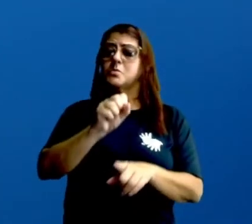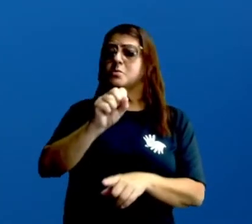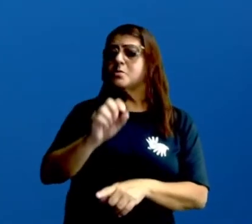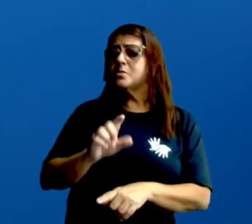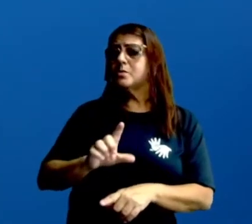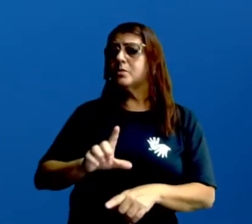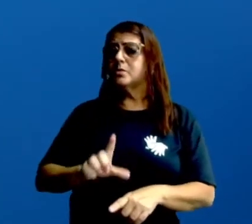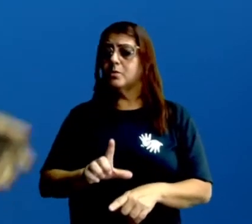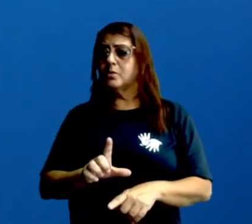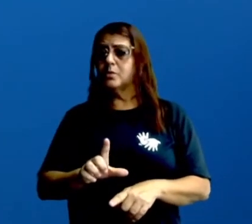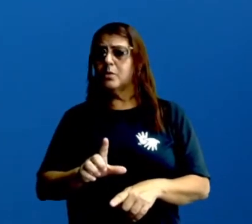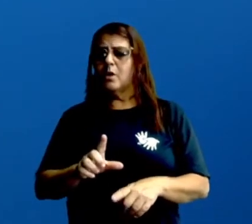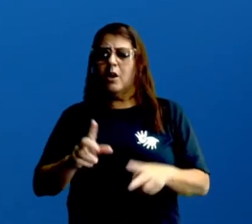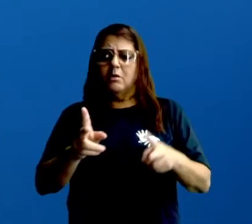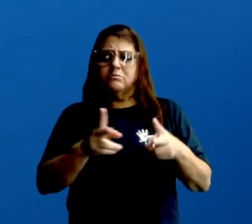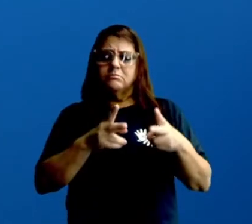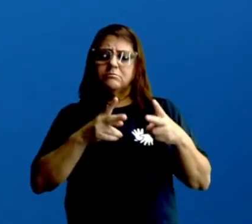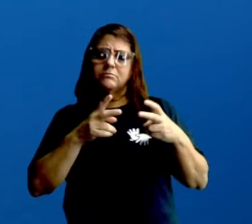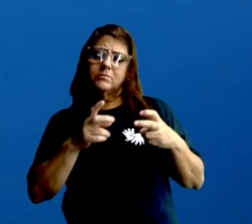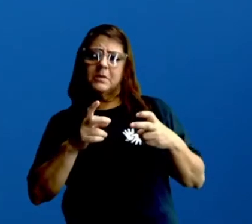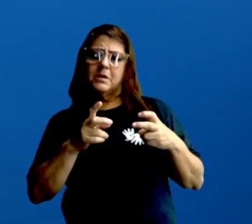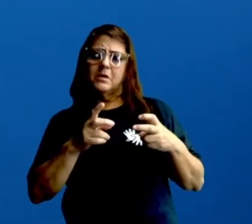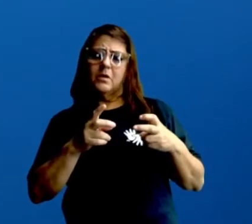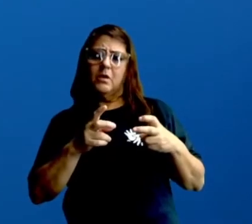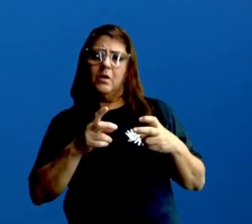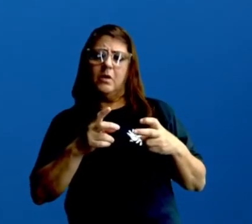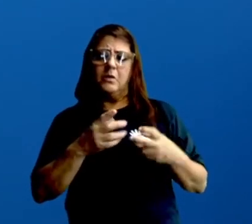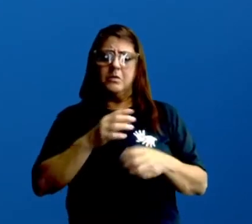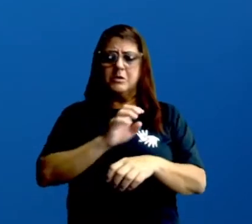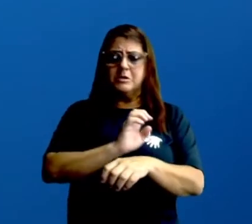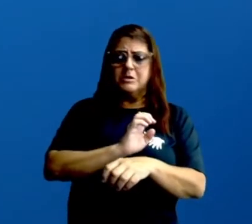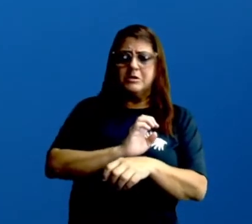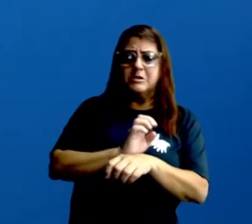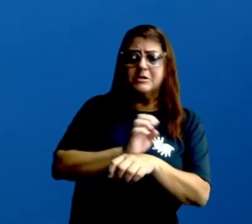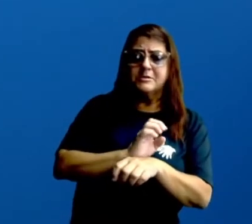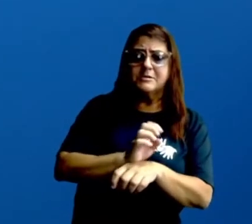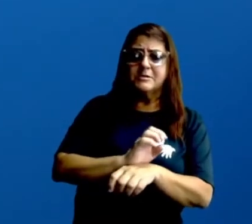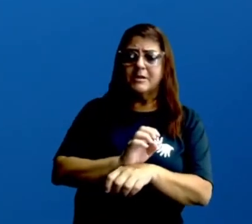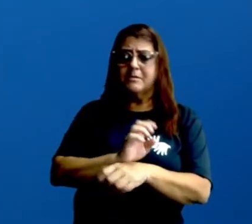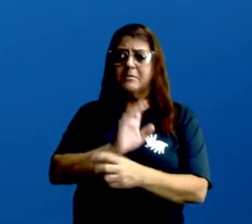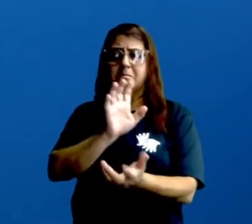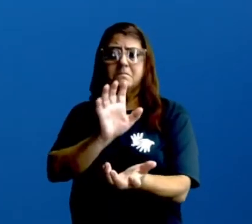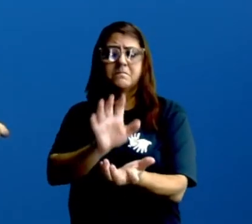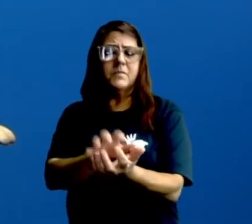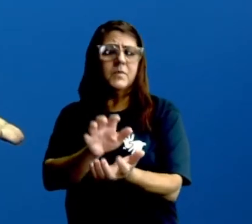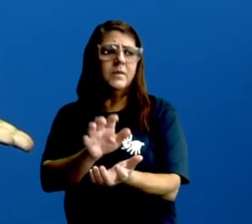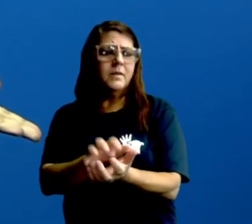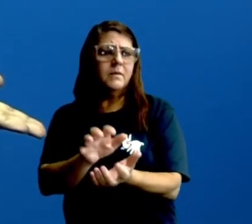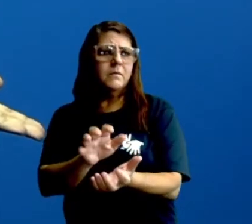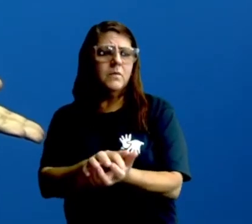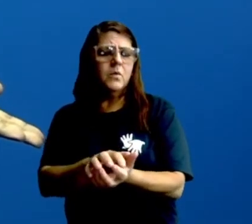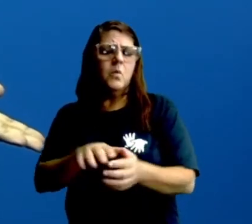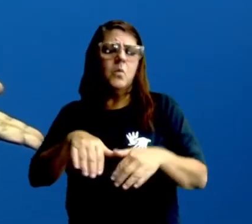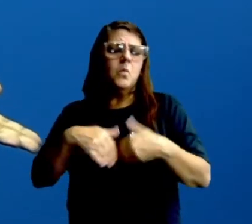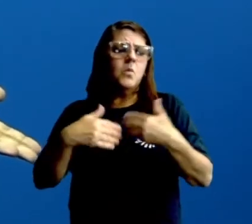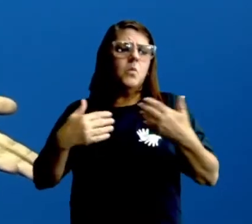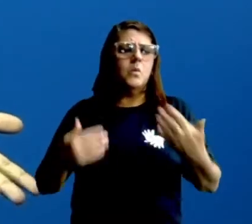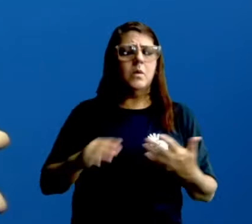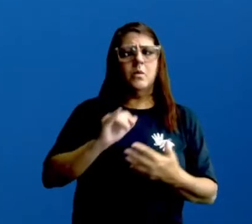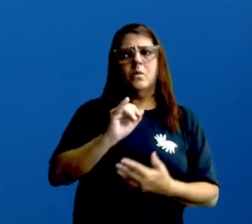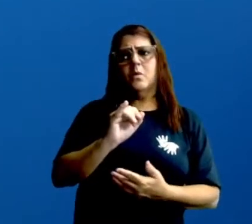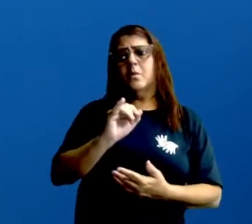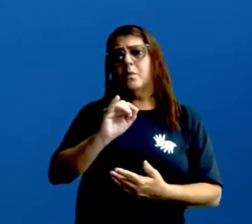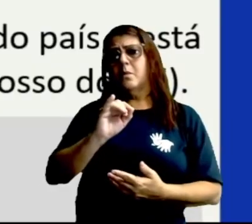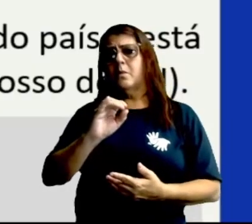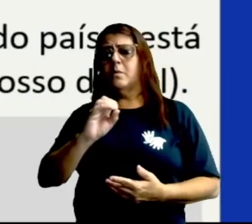perspectiva geral mas trazendo para o nosso estado a trazer o que Pernambuco são os biomas predominantes